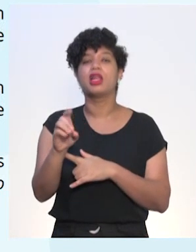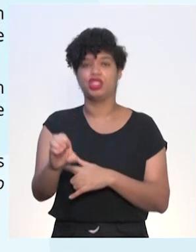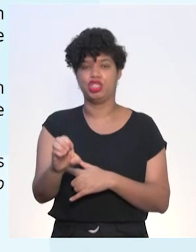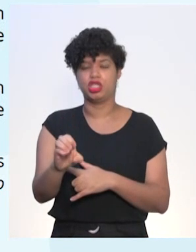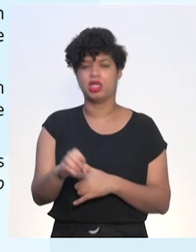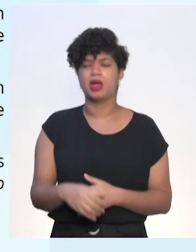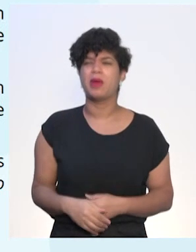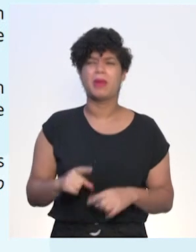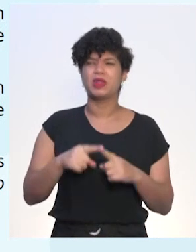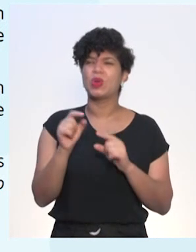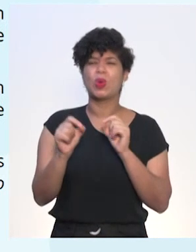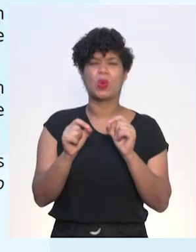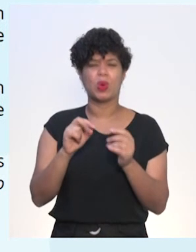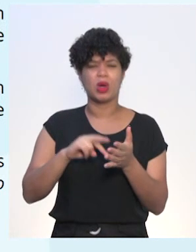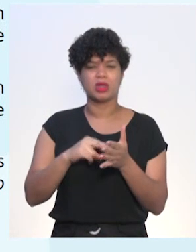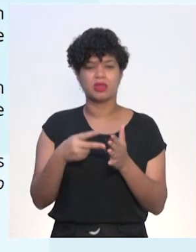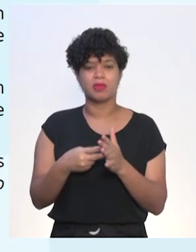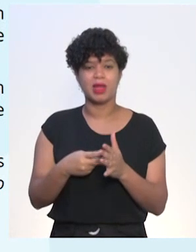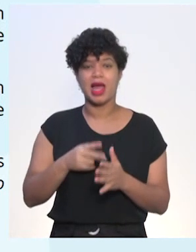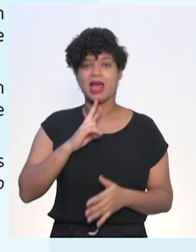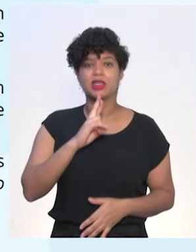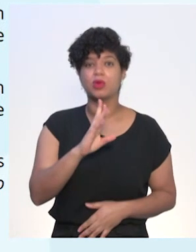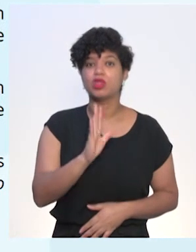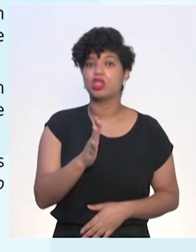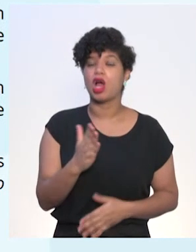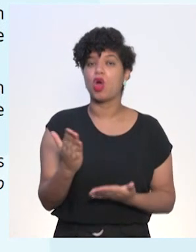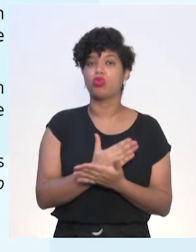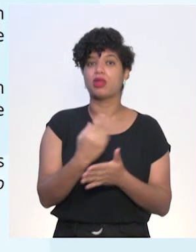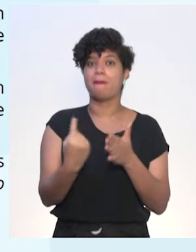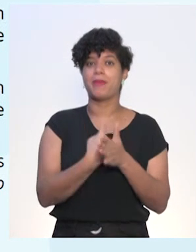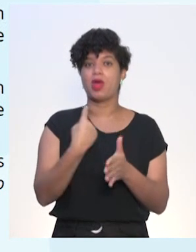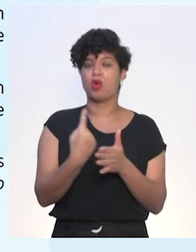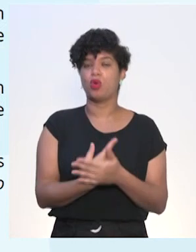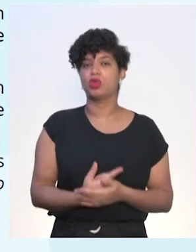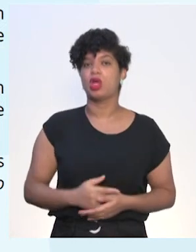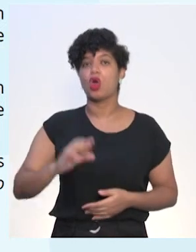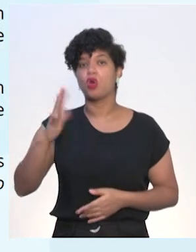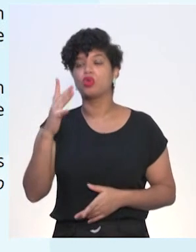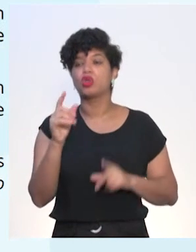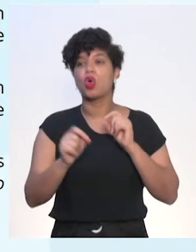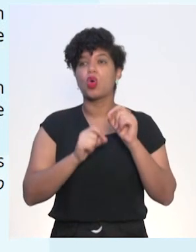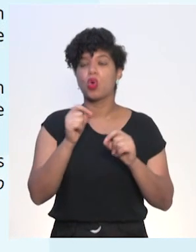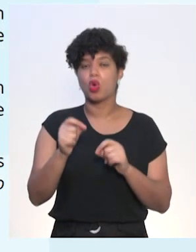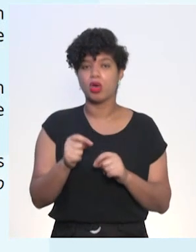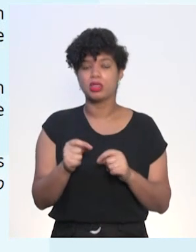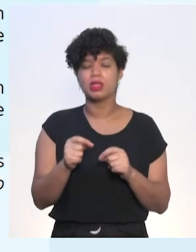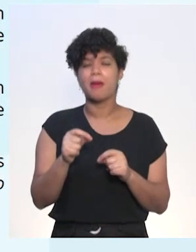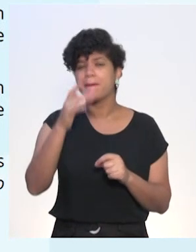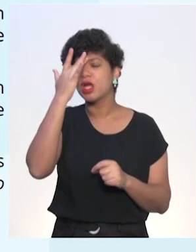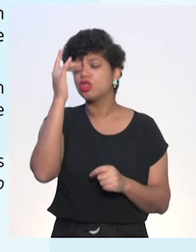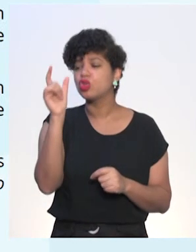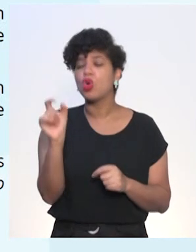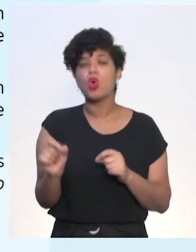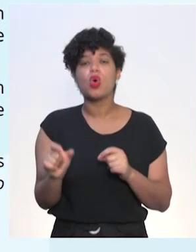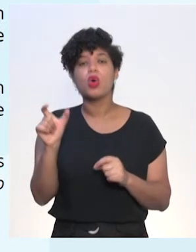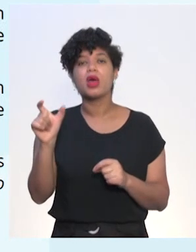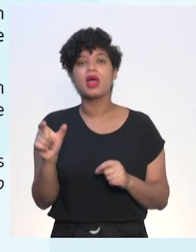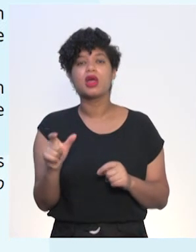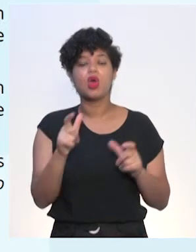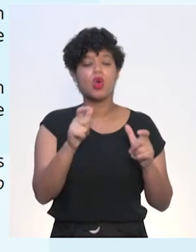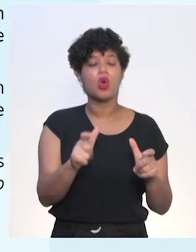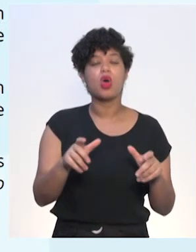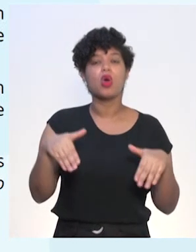então o que que ele de trás ele ele responde já algumas perguntinhas o que ocorreu envolvendo quem como